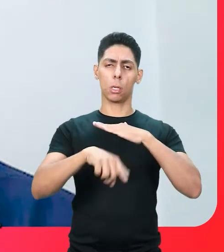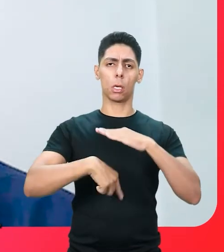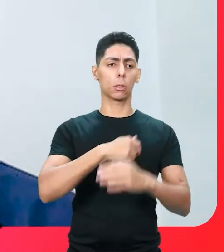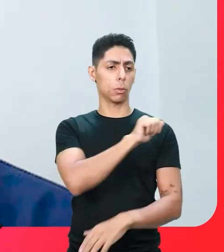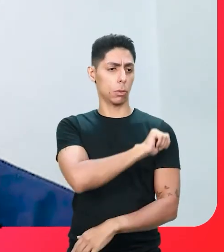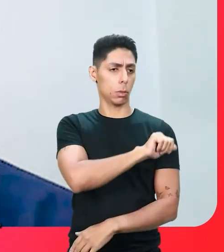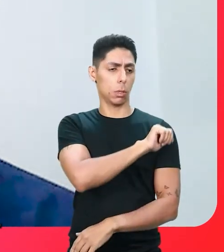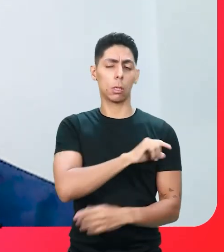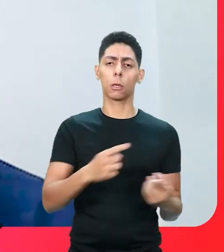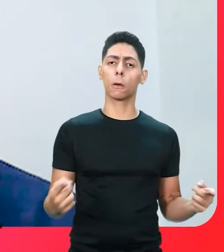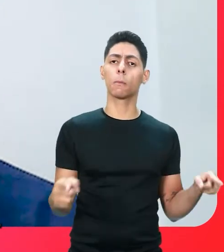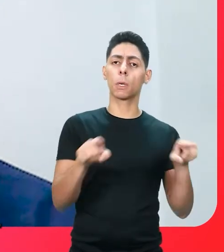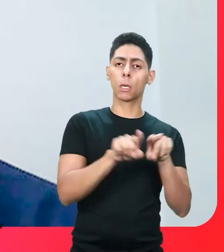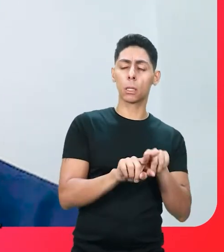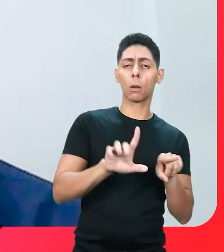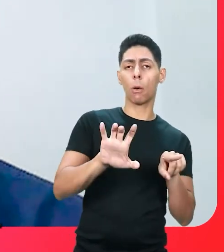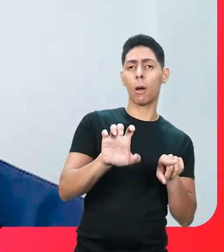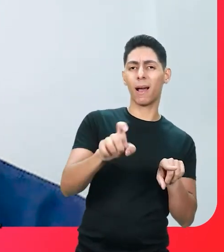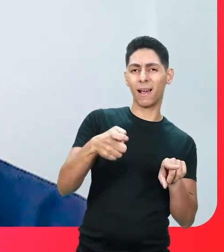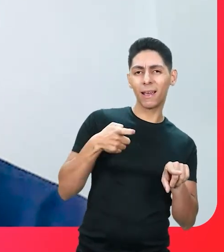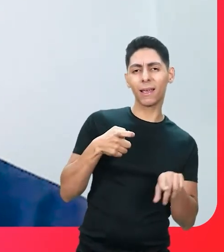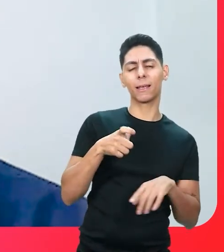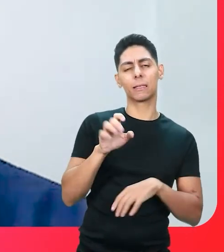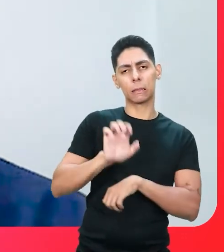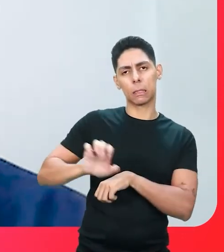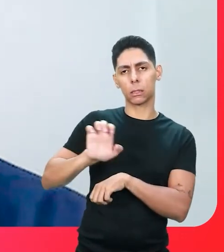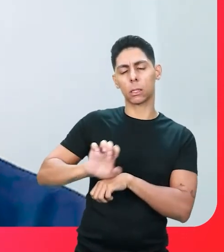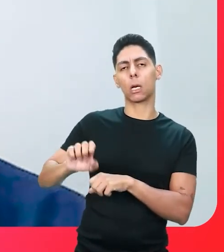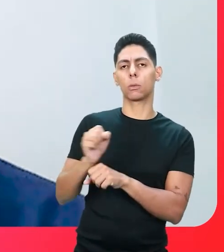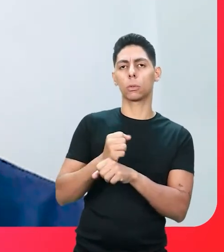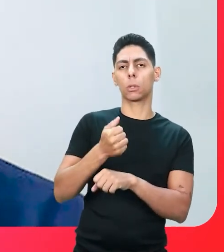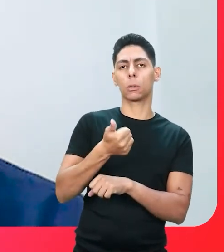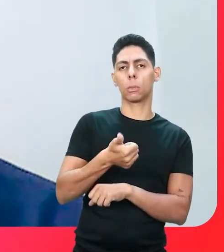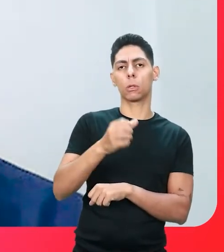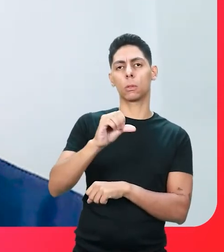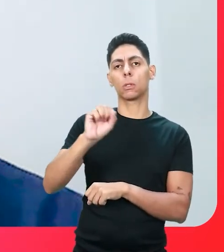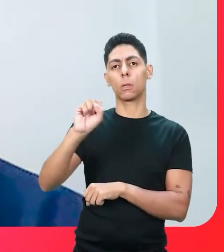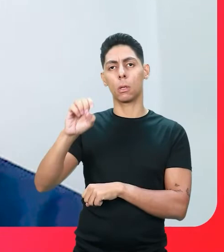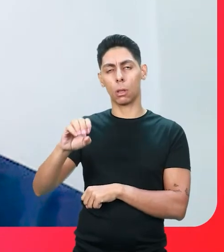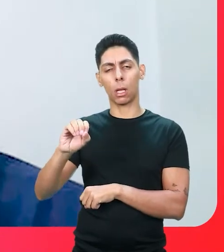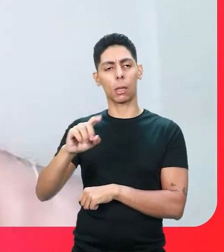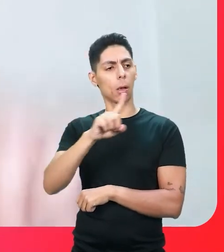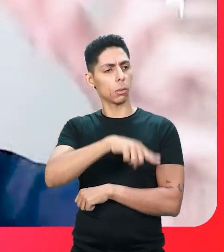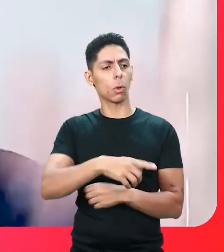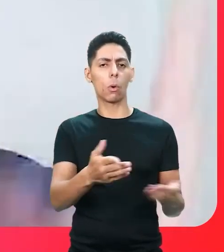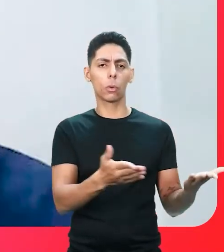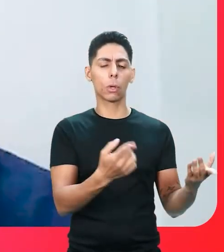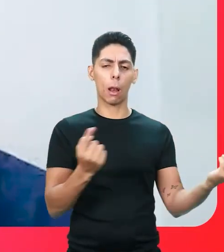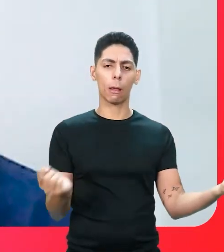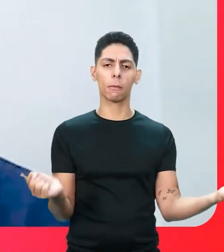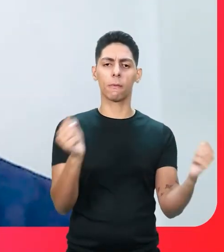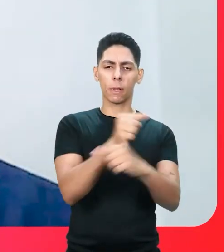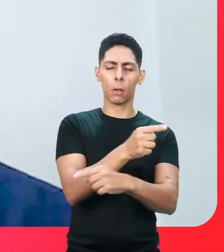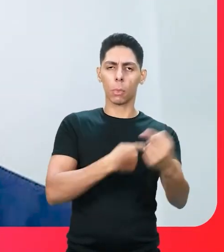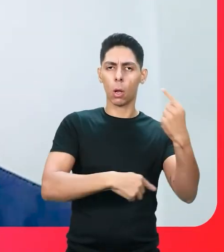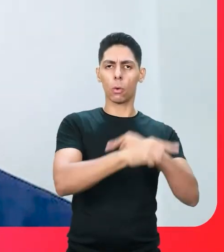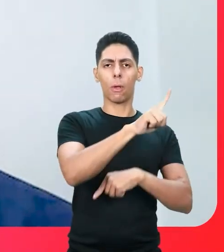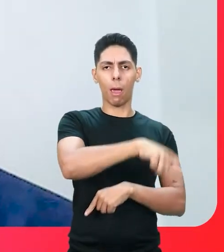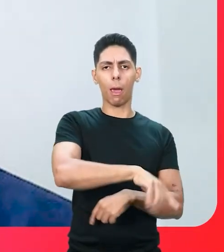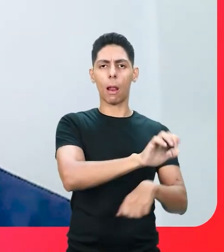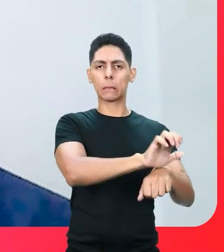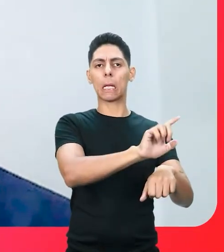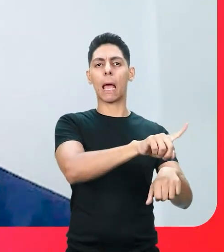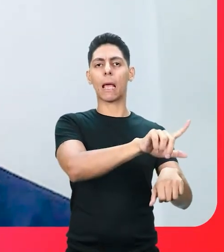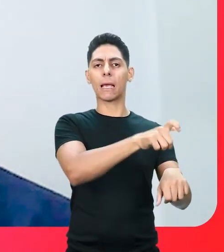com a minha ex-estagiária dos anos 80, hoje em dia ela que me chefia, eu brinco com ela, digo, agora inverteu a situação. Eu tenho uma parceria